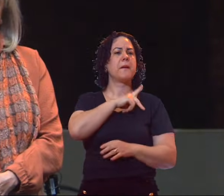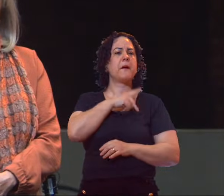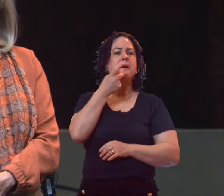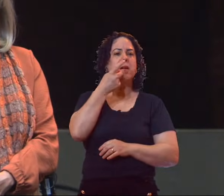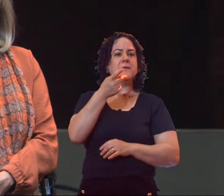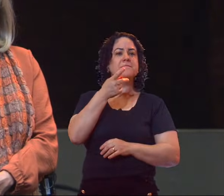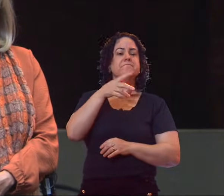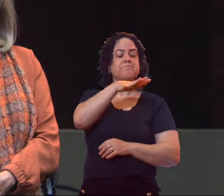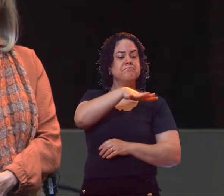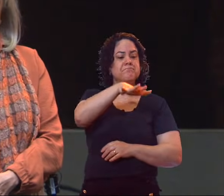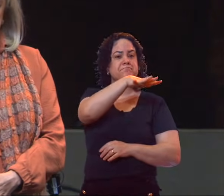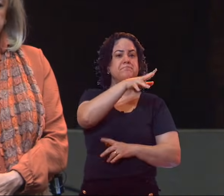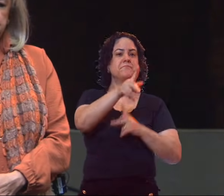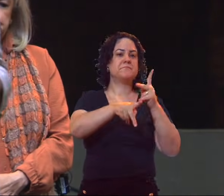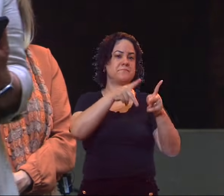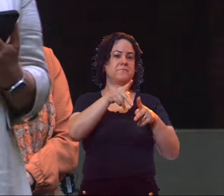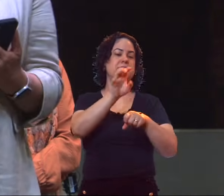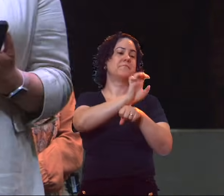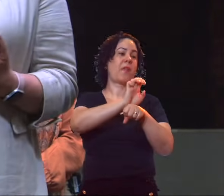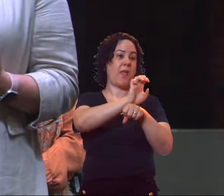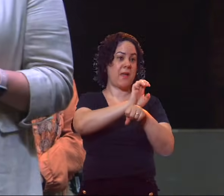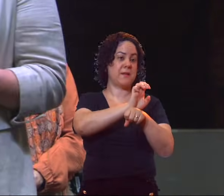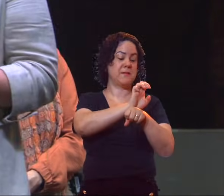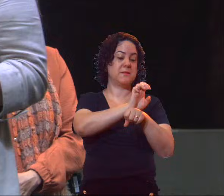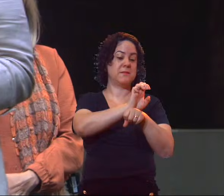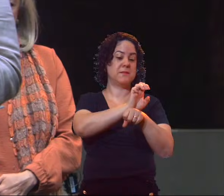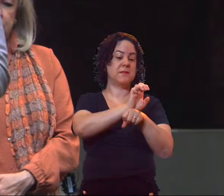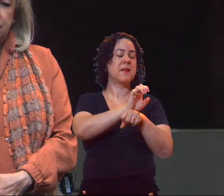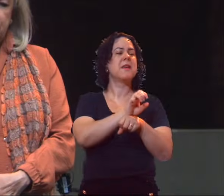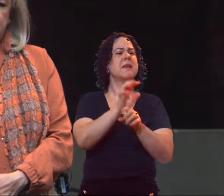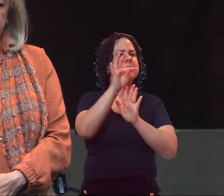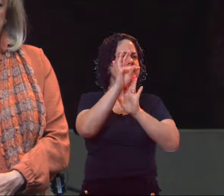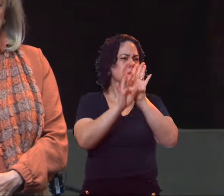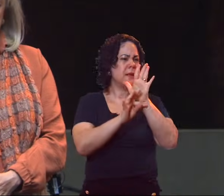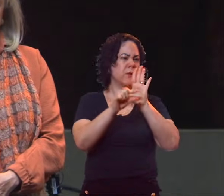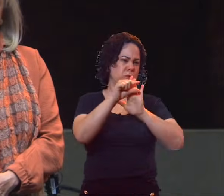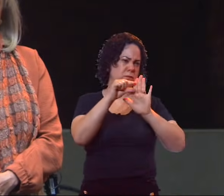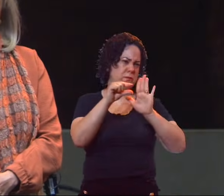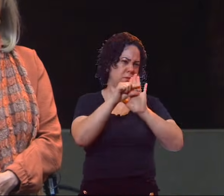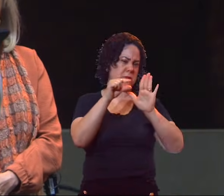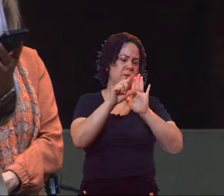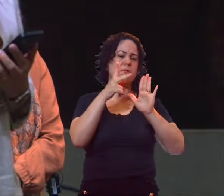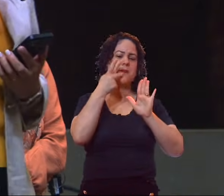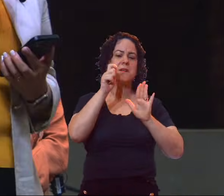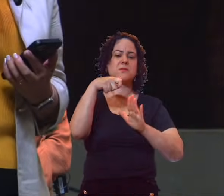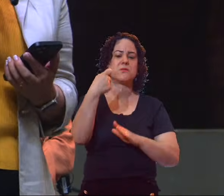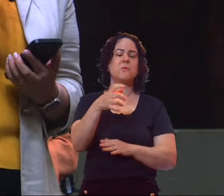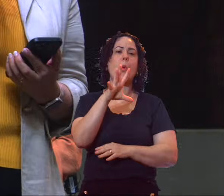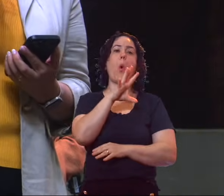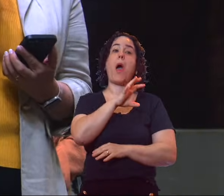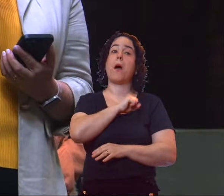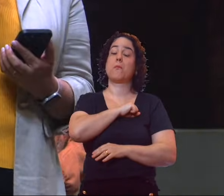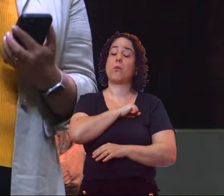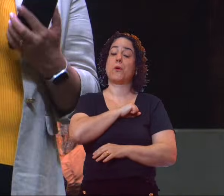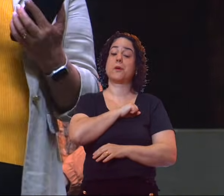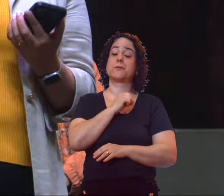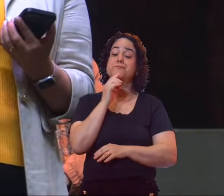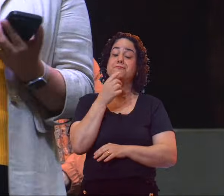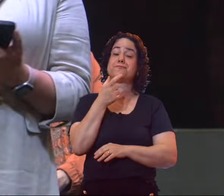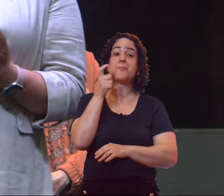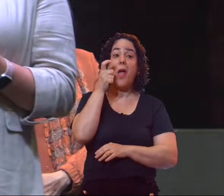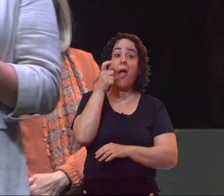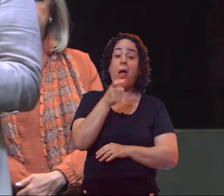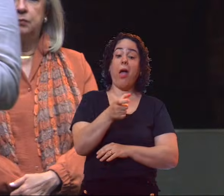aquele povo em Éfeso. E essa parte da carta, ele fala sobre o amor ao dinheiro. Do